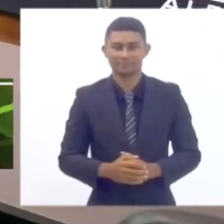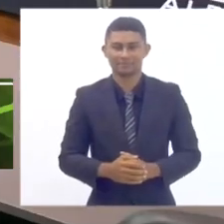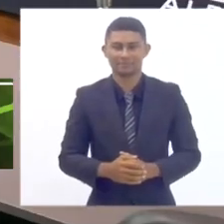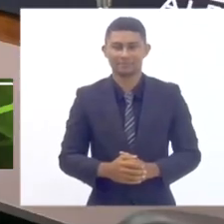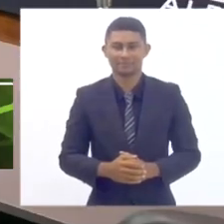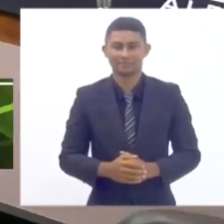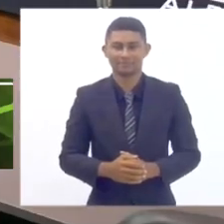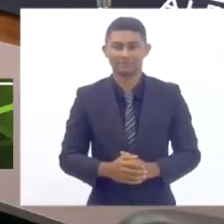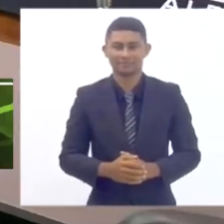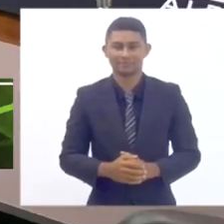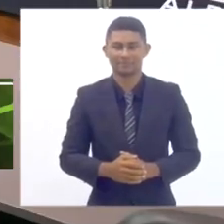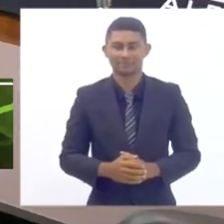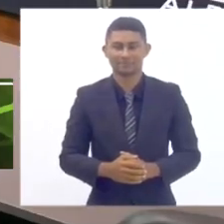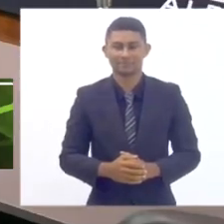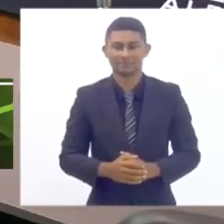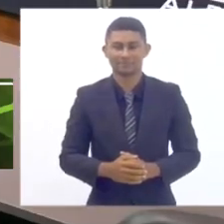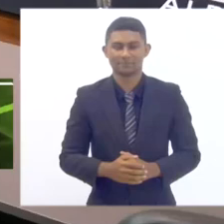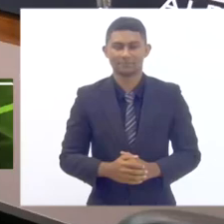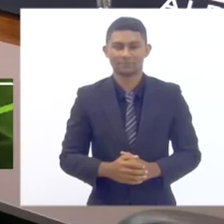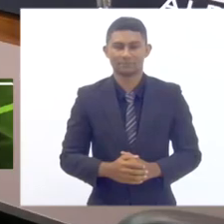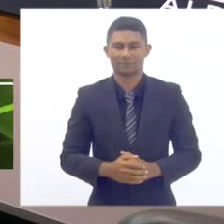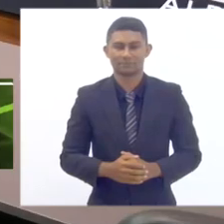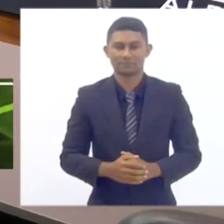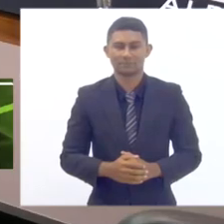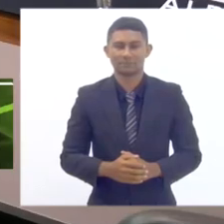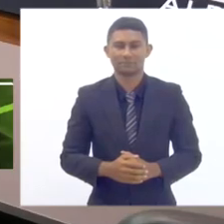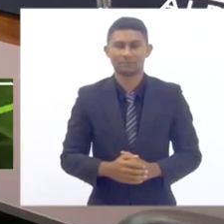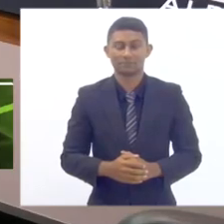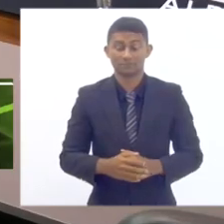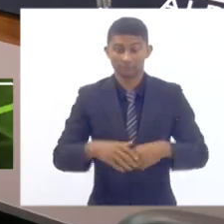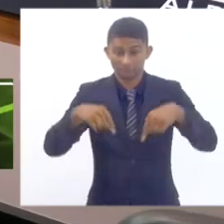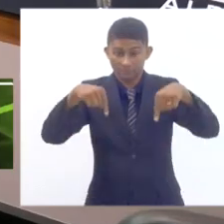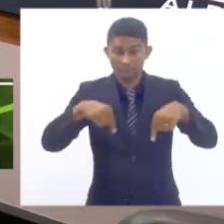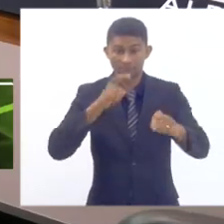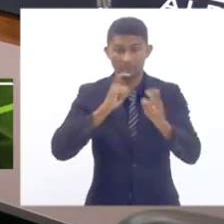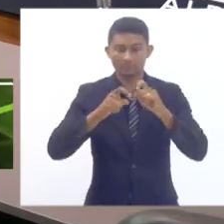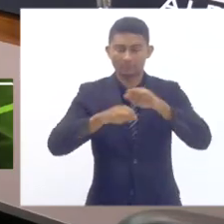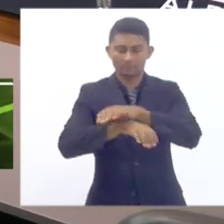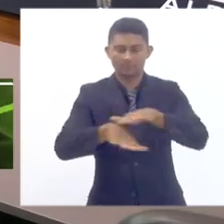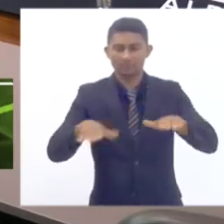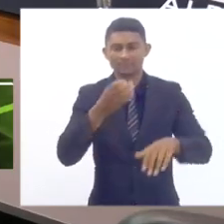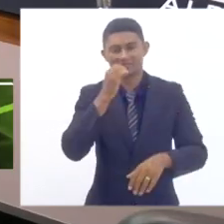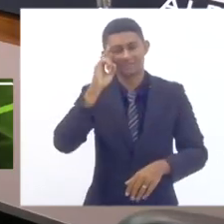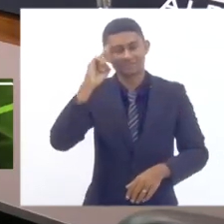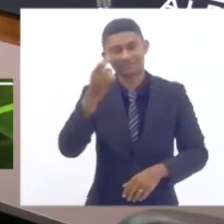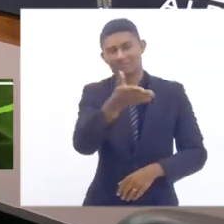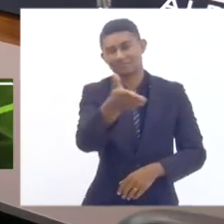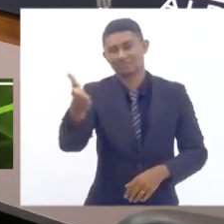Está encerrada a sessão. Bom dia a todos.